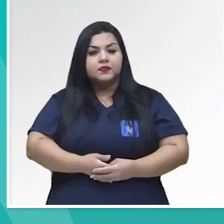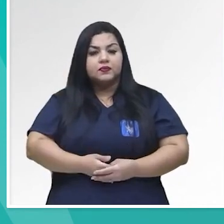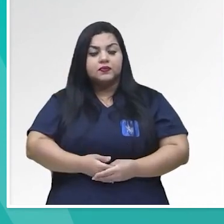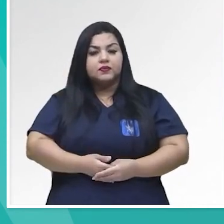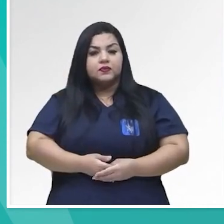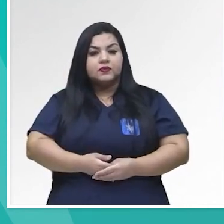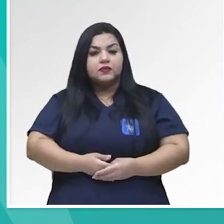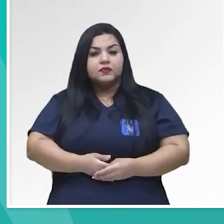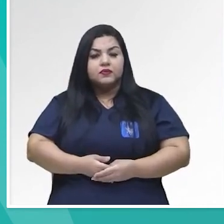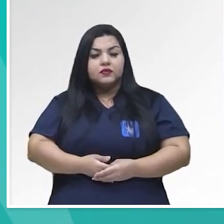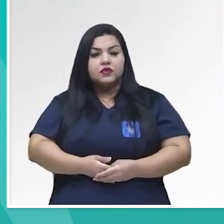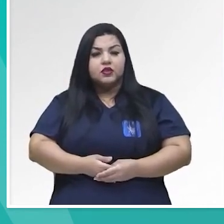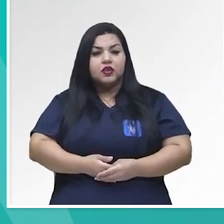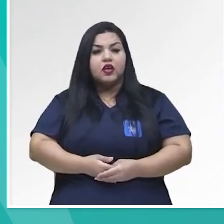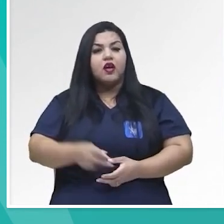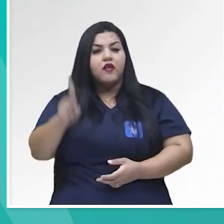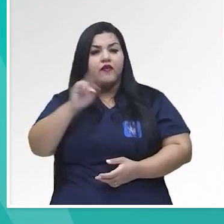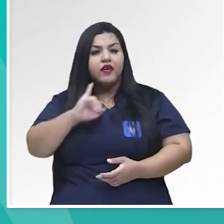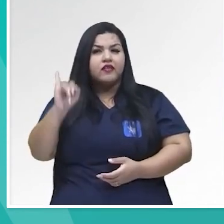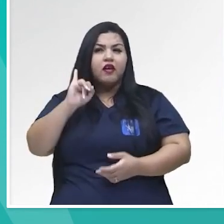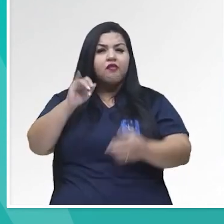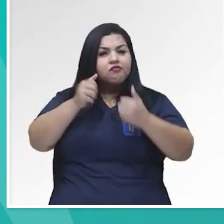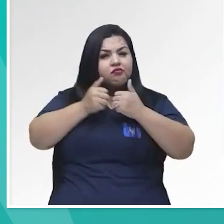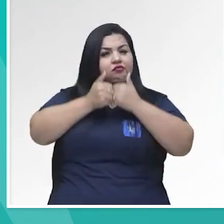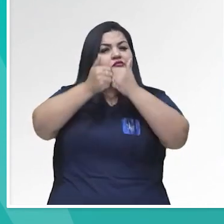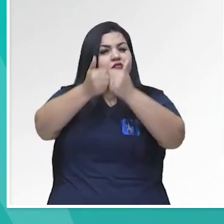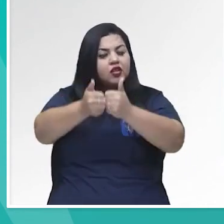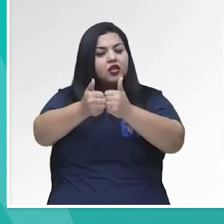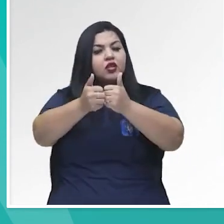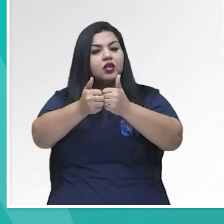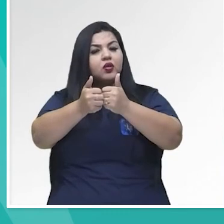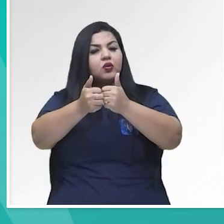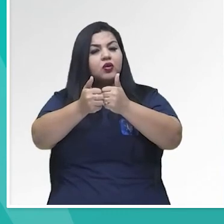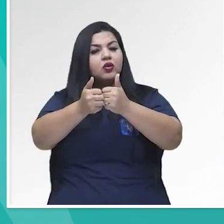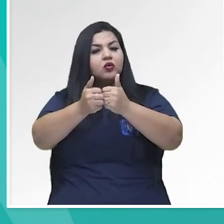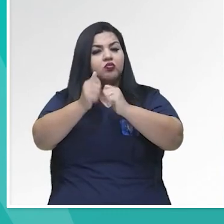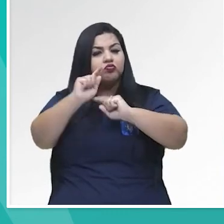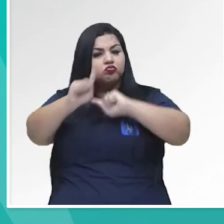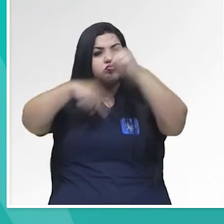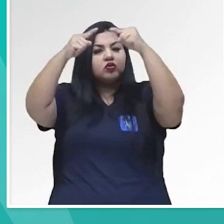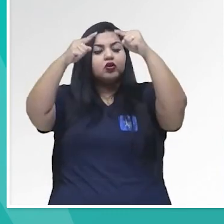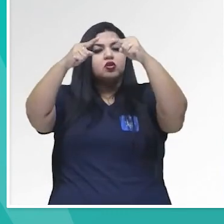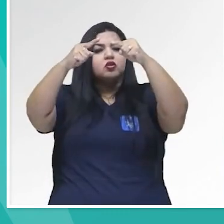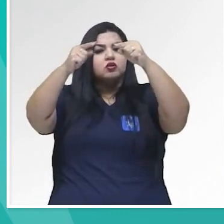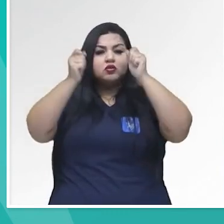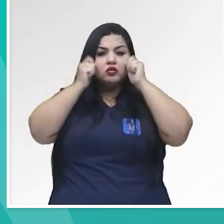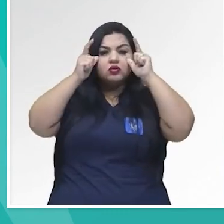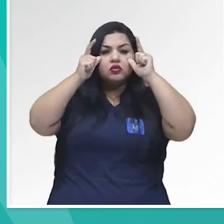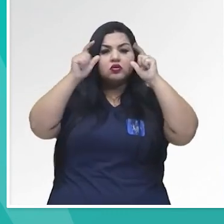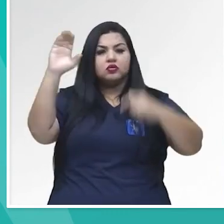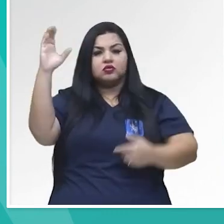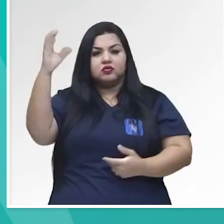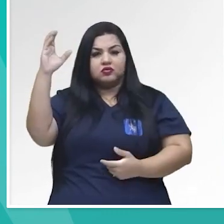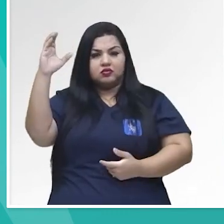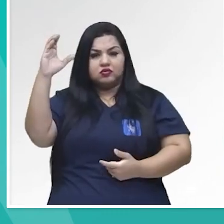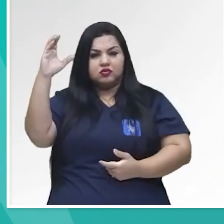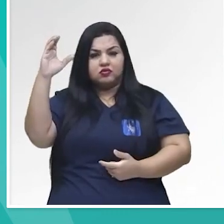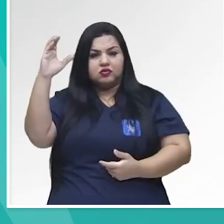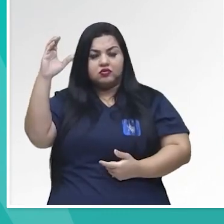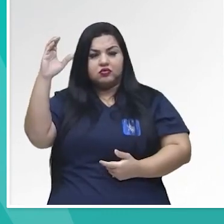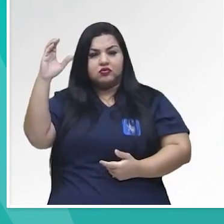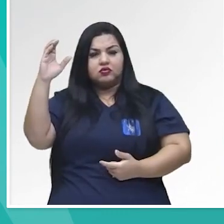dar pano para manga para o apogeu, para o despertar da ciência.